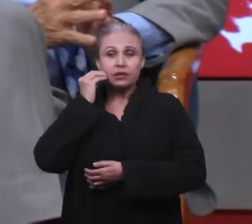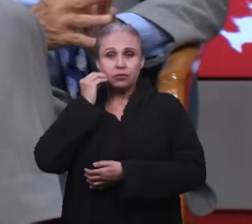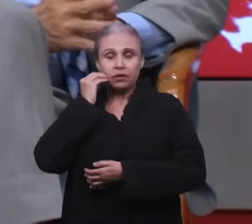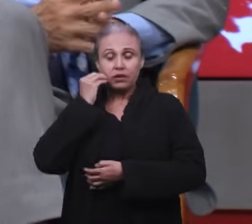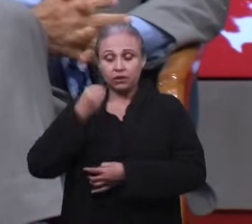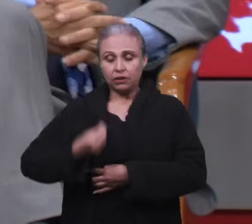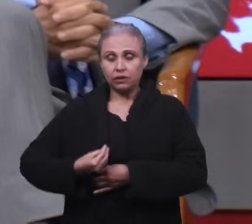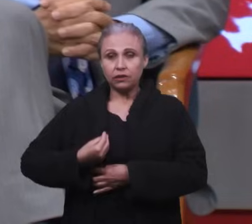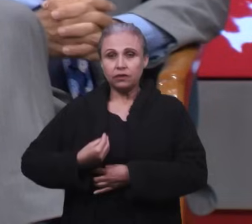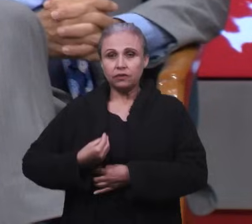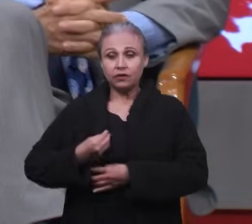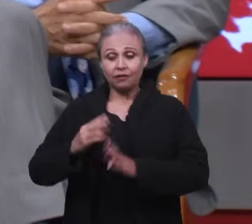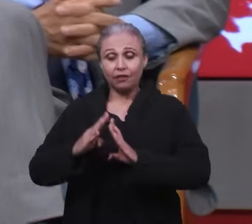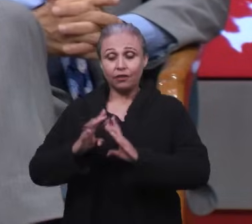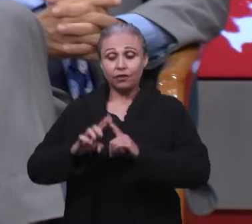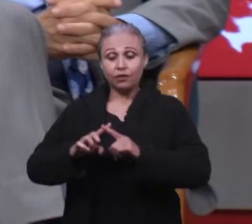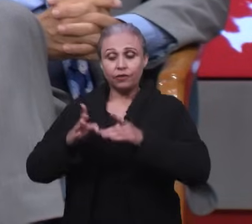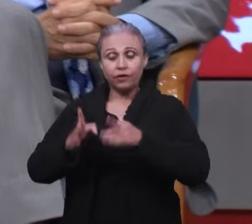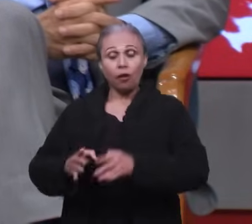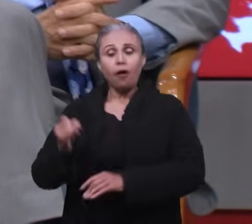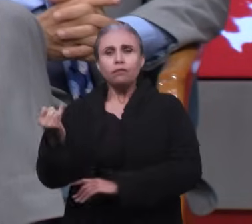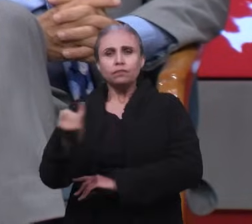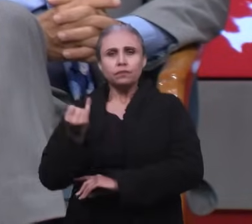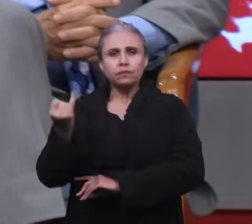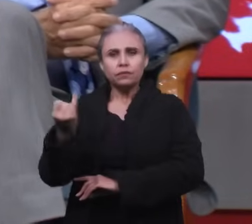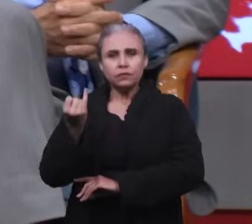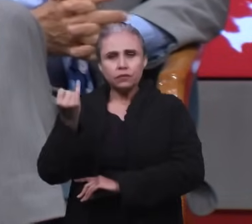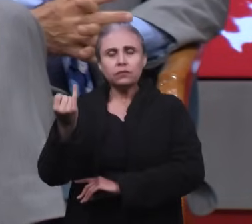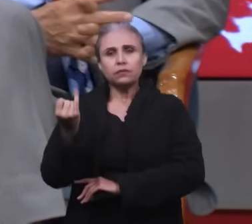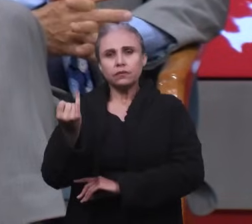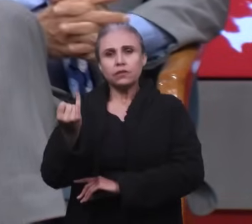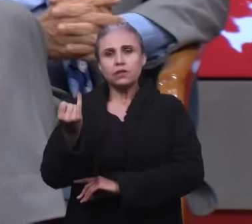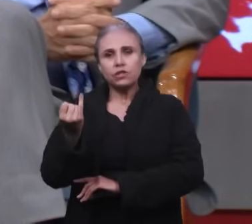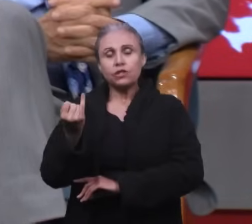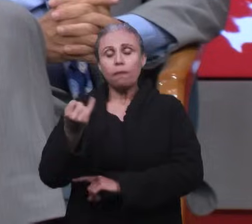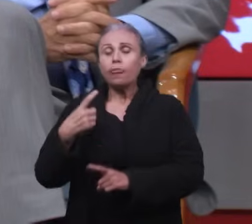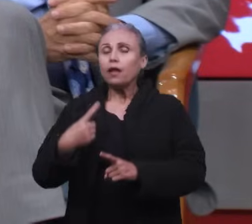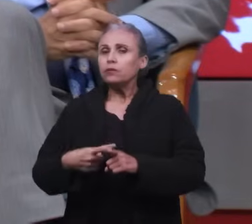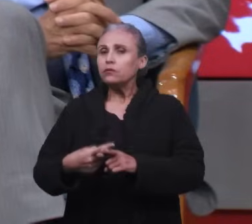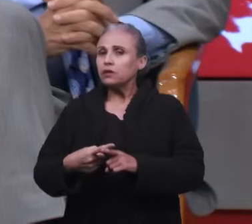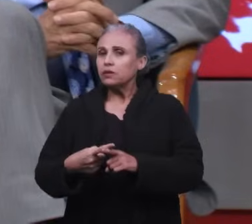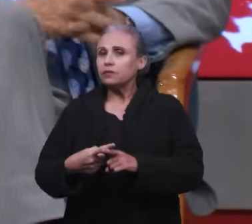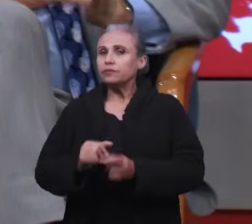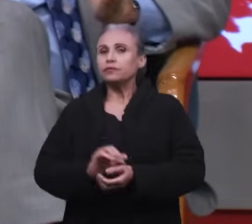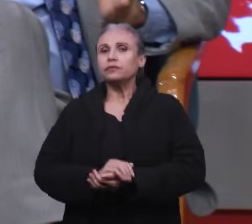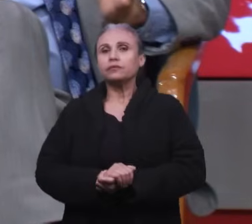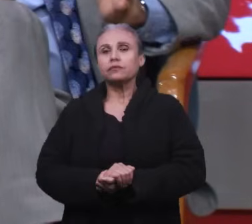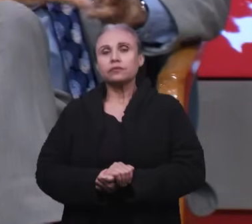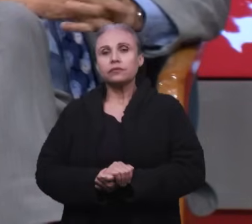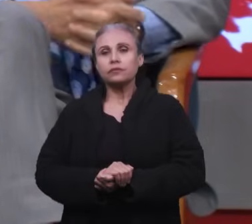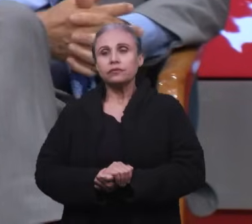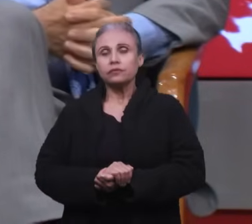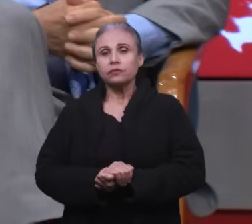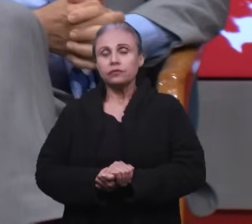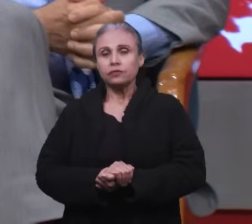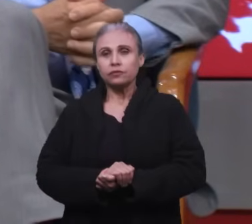a experiência na vida da igreja é muito importante. Por